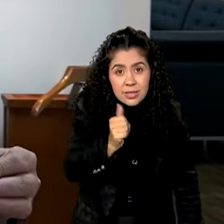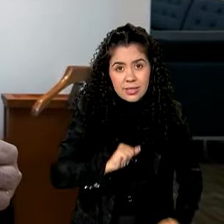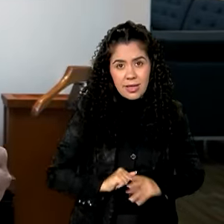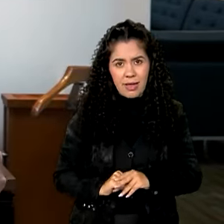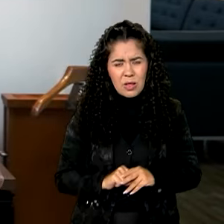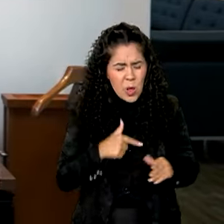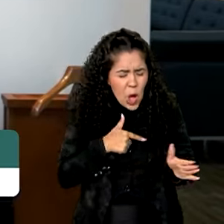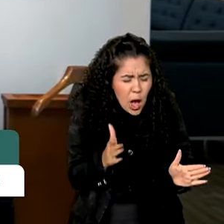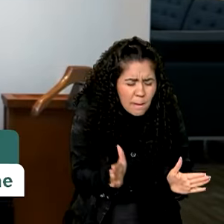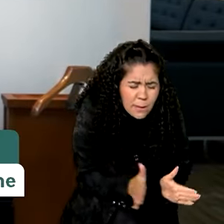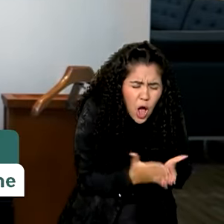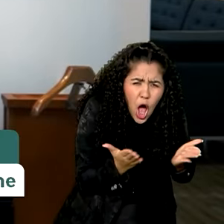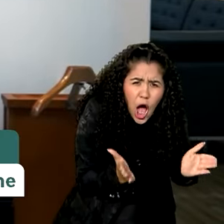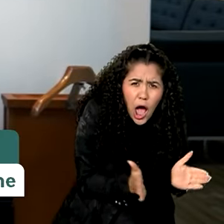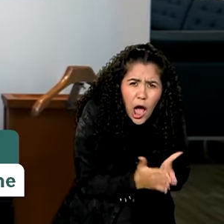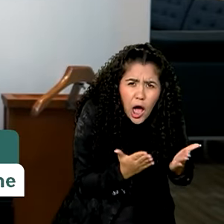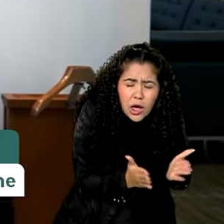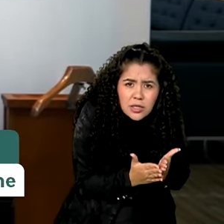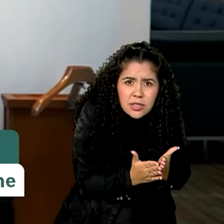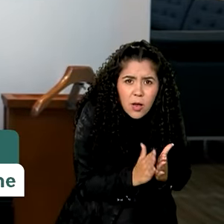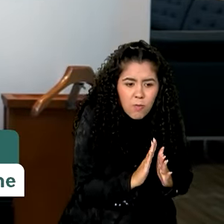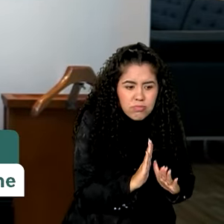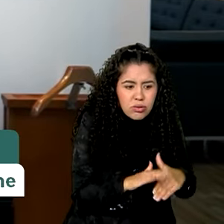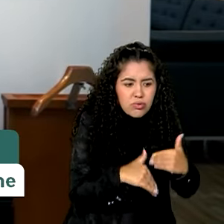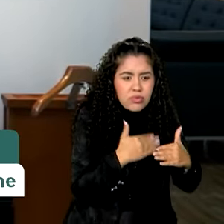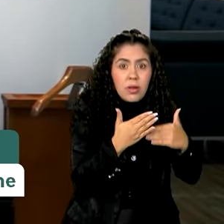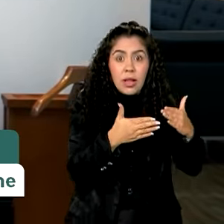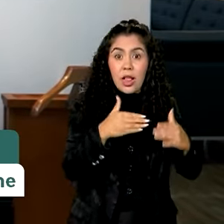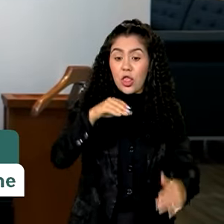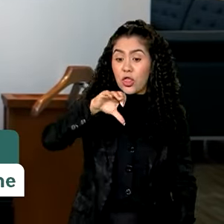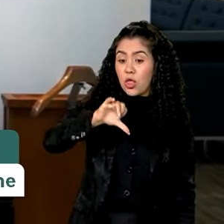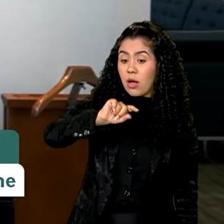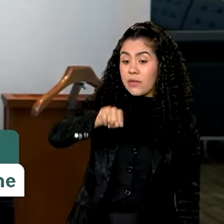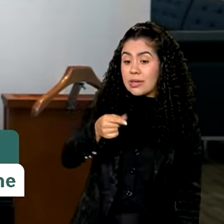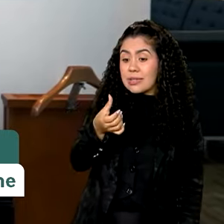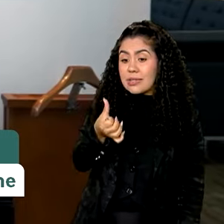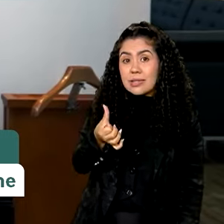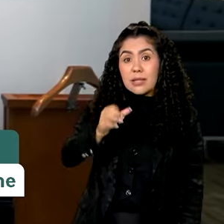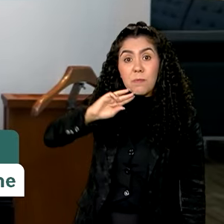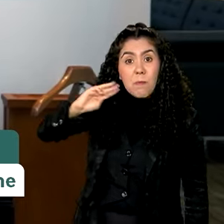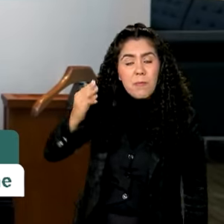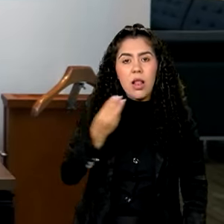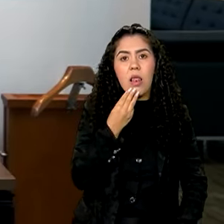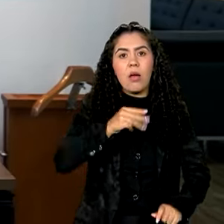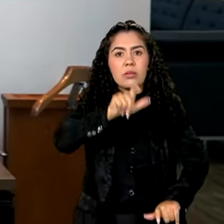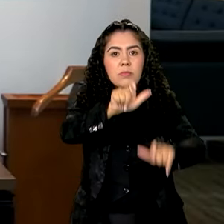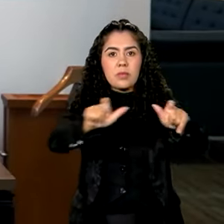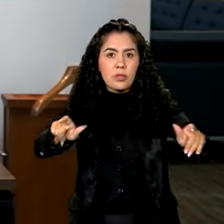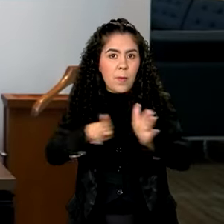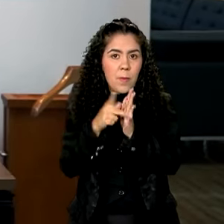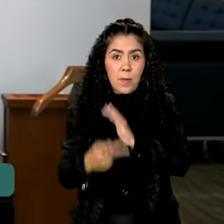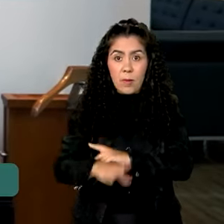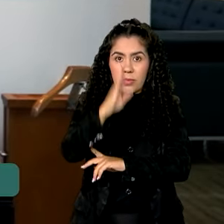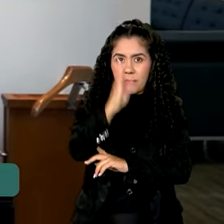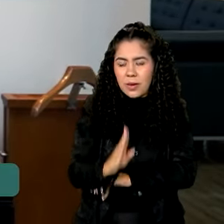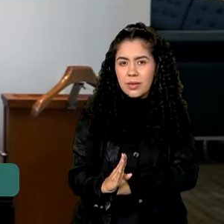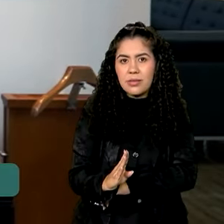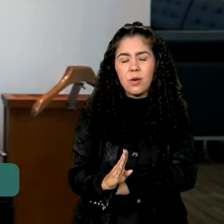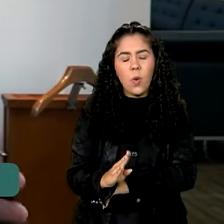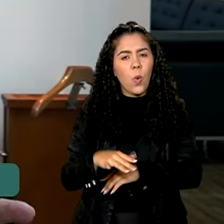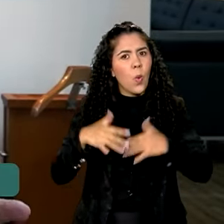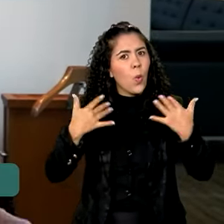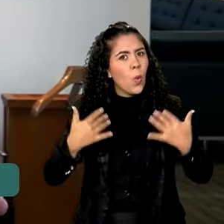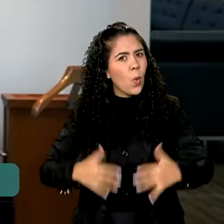extrema pobreza 9,6 milhões de brasileiros e brasileiras. É